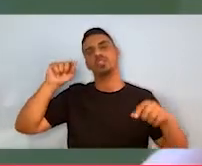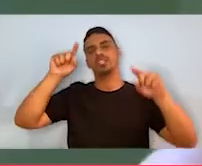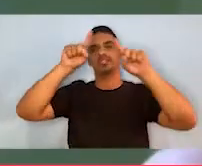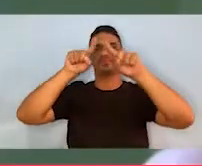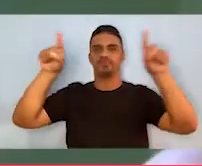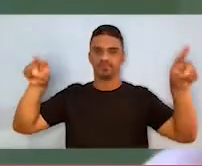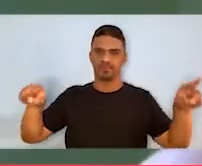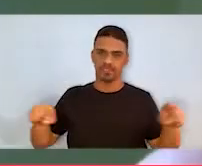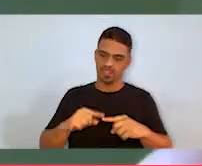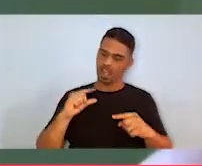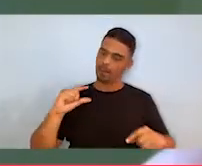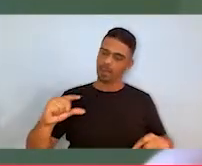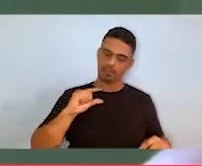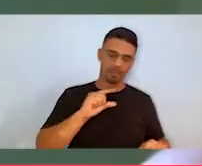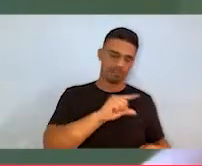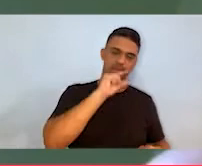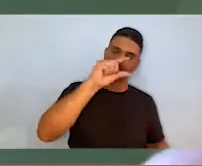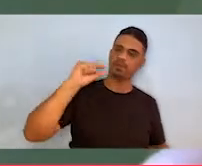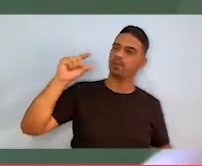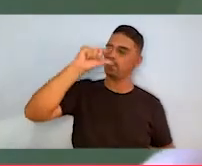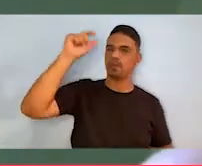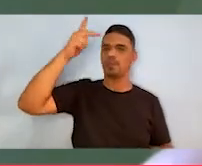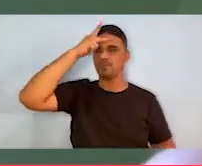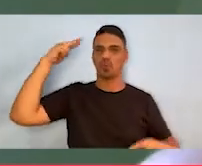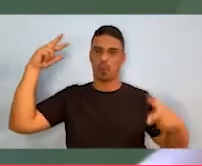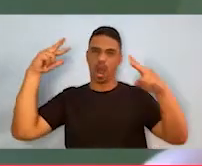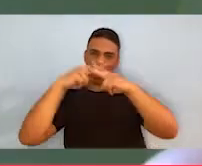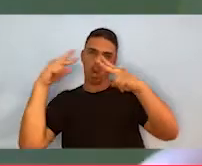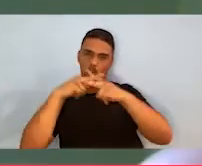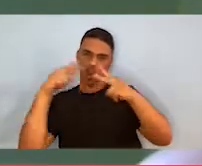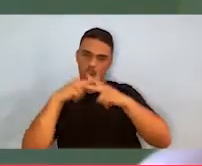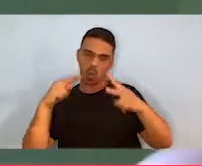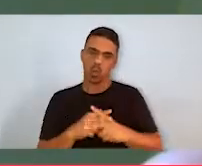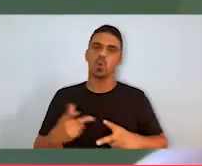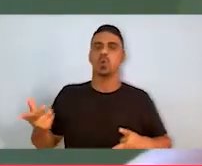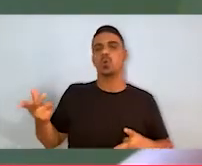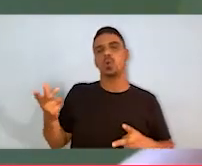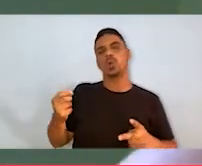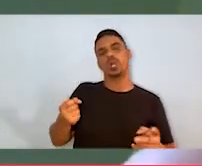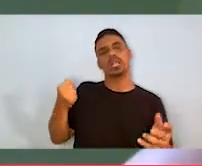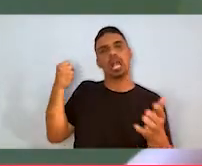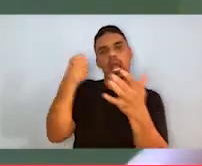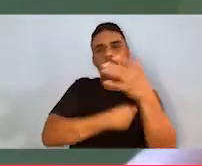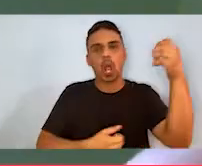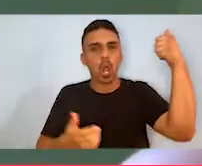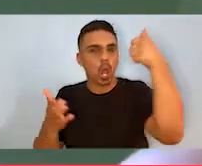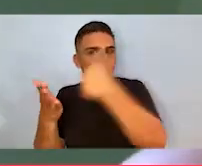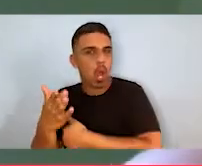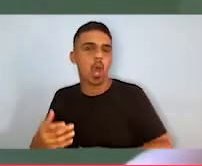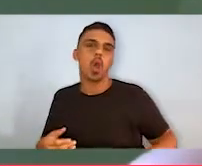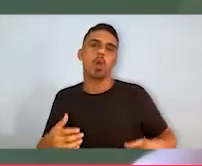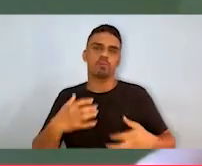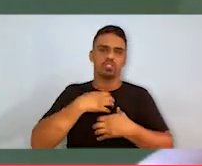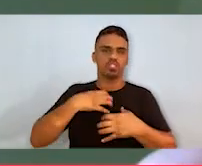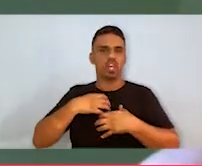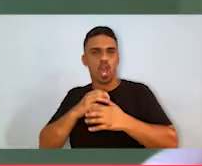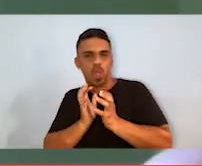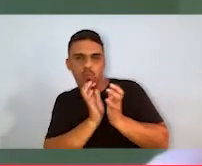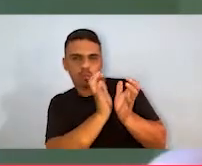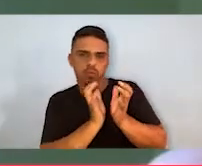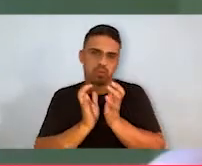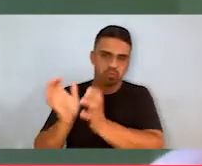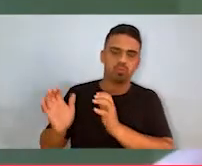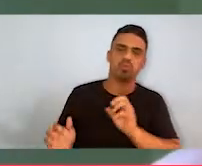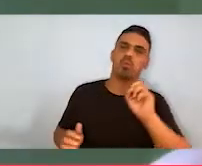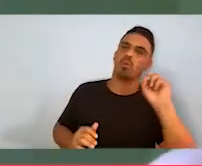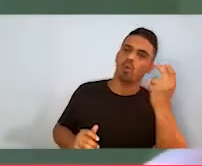de personagem, que era daquele personagem, as cartas que você usava eram tipo os golpes, atributos, bônus, então você não